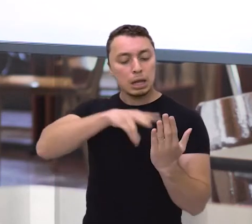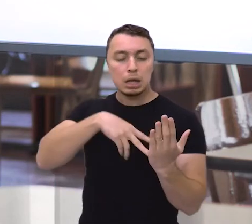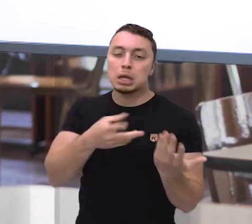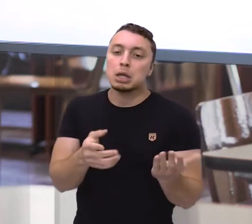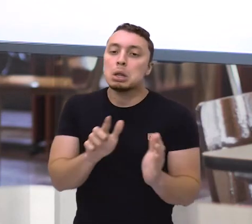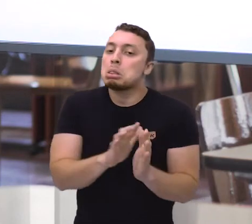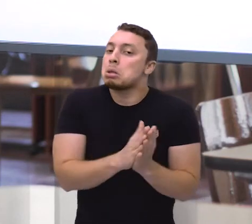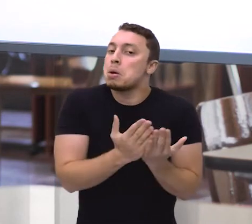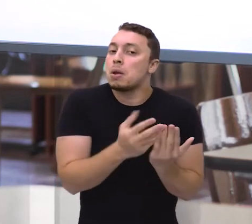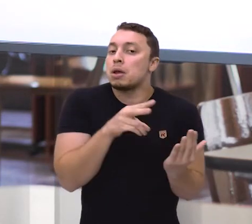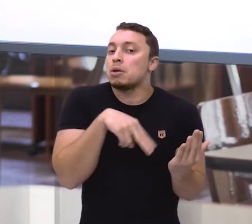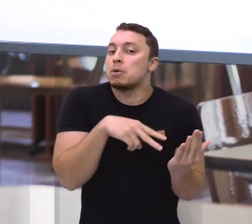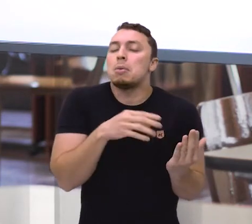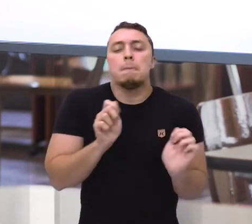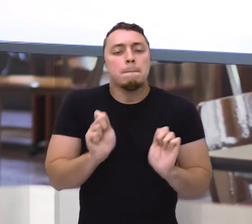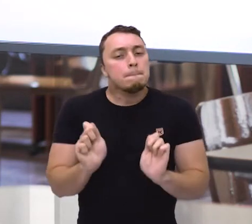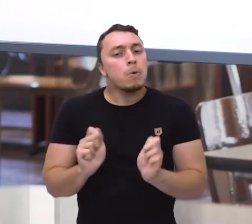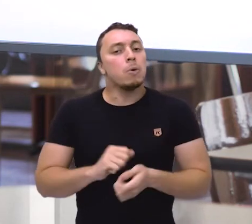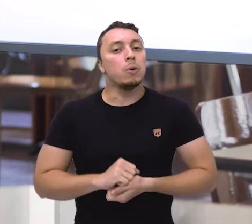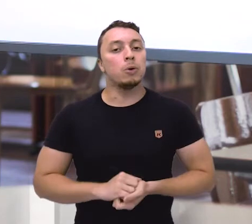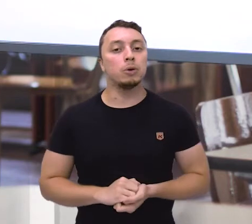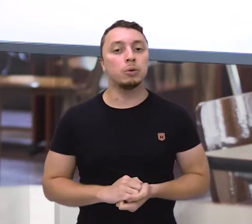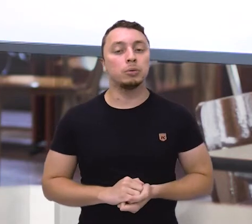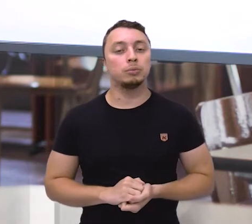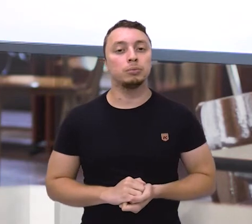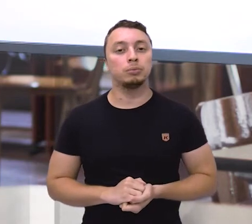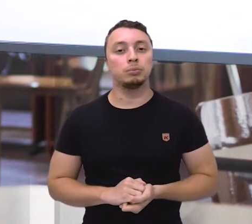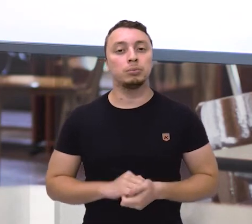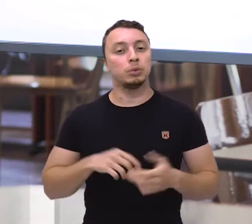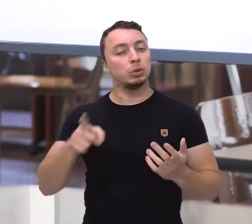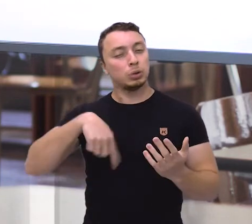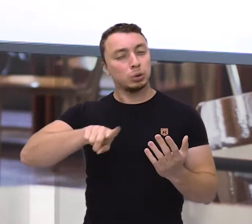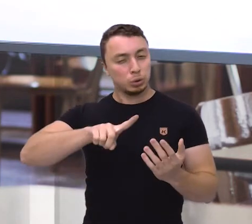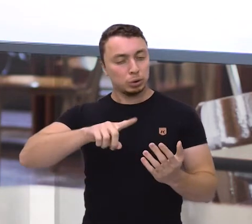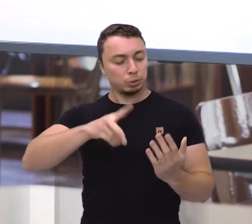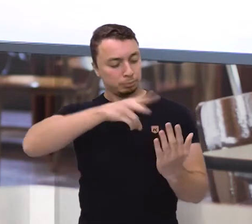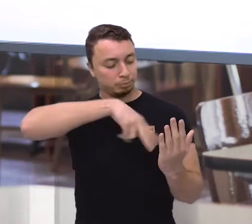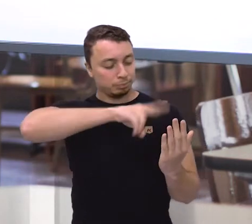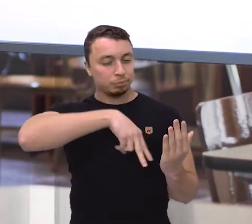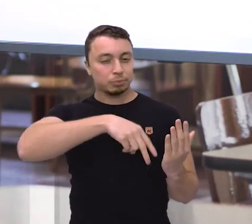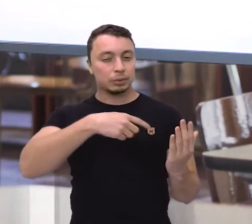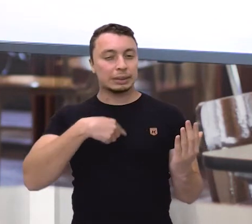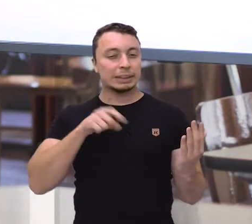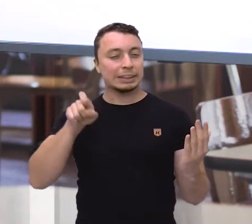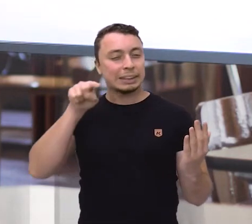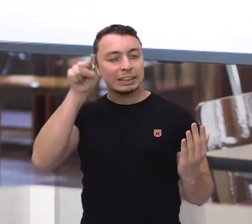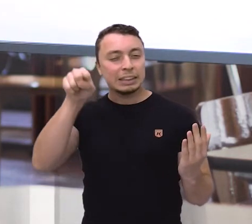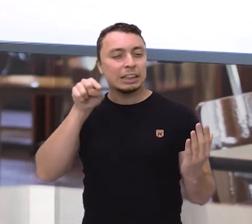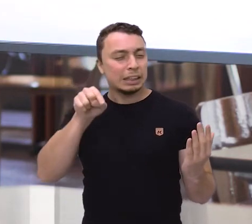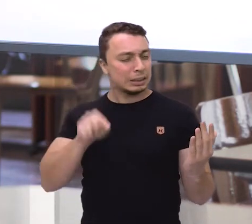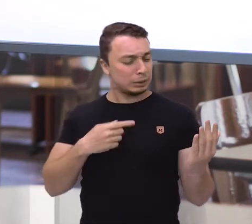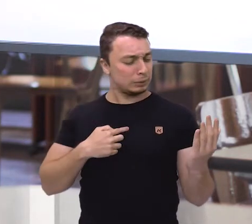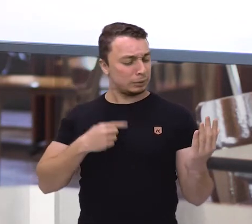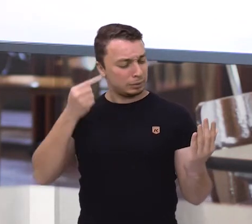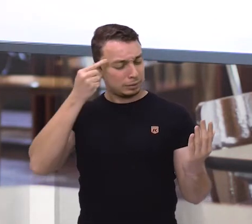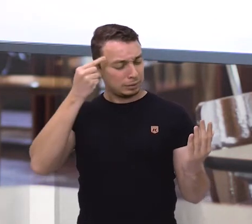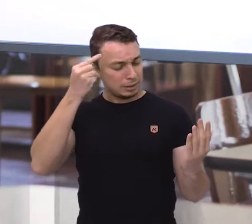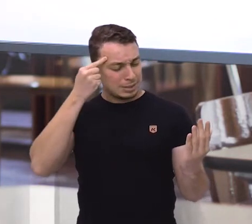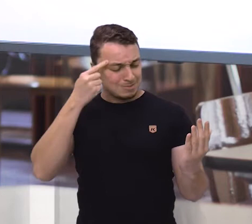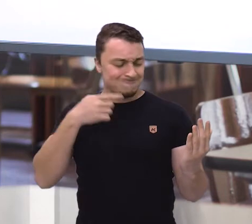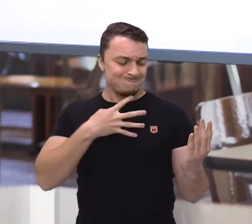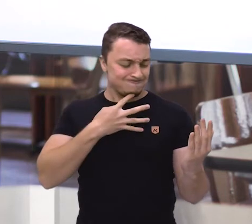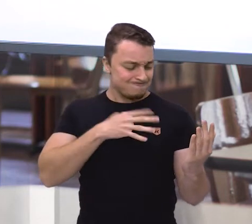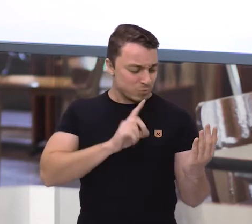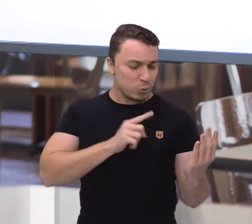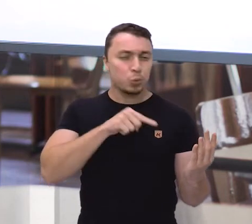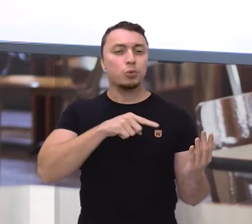tradicional, num livro tradicional. Por exemplo, quando estamos lendo um livro, surgiu uma dúvida ali sobre algum termo, sobre algum